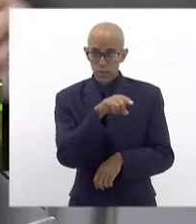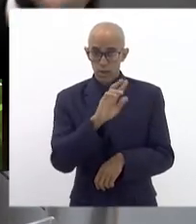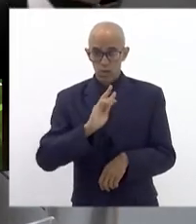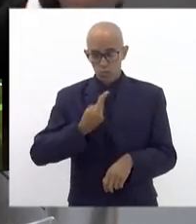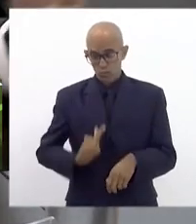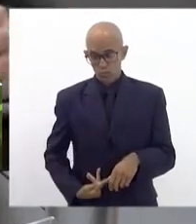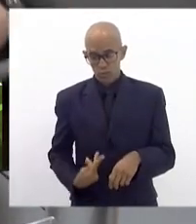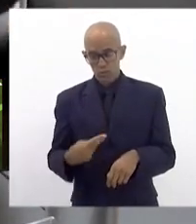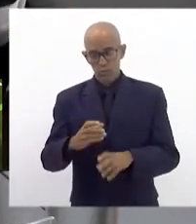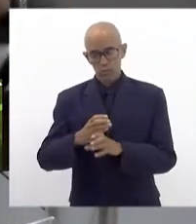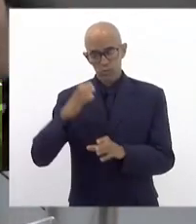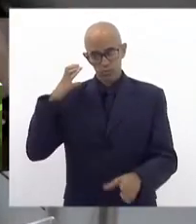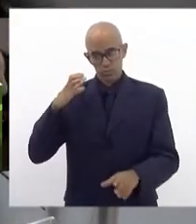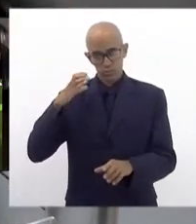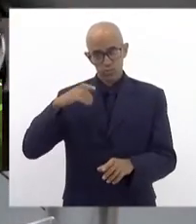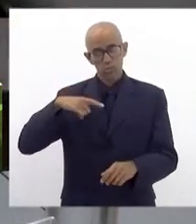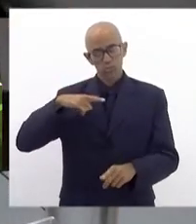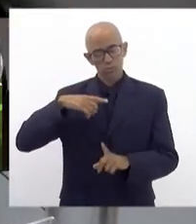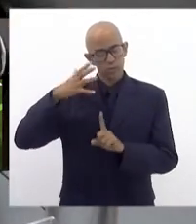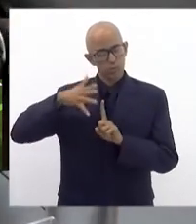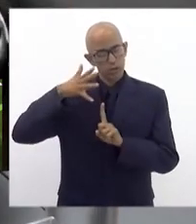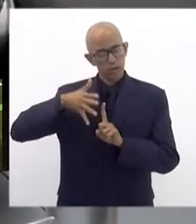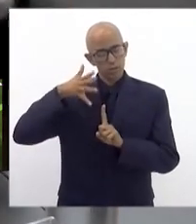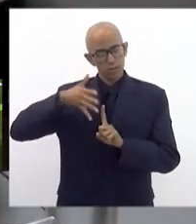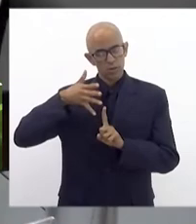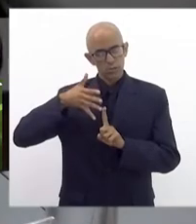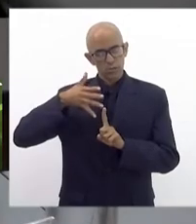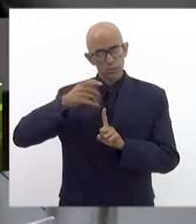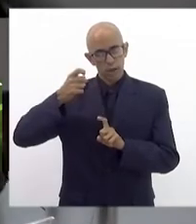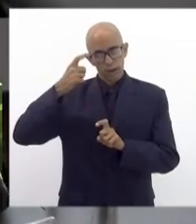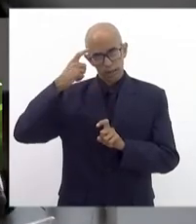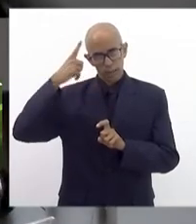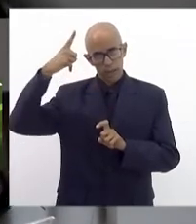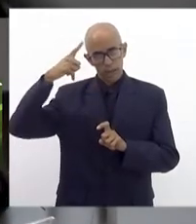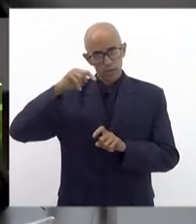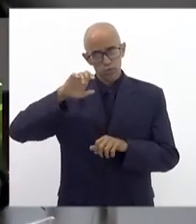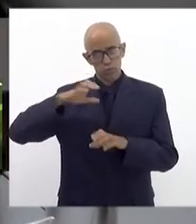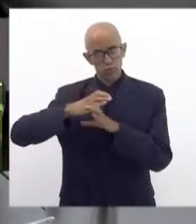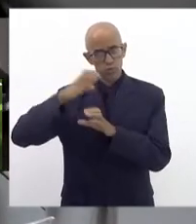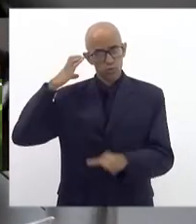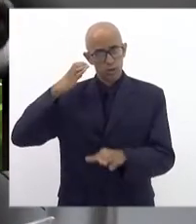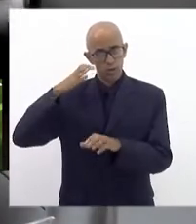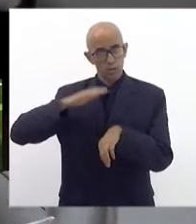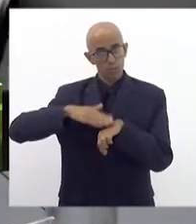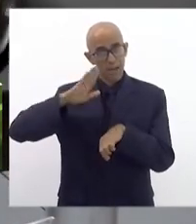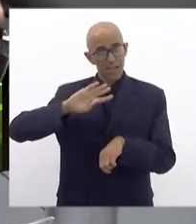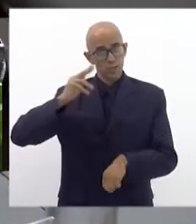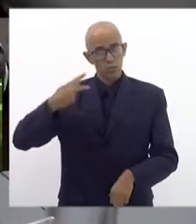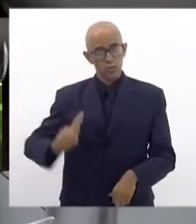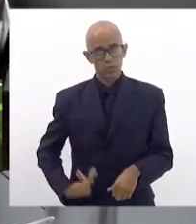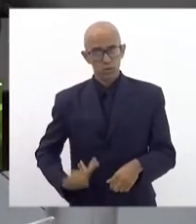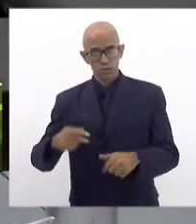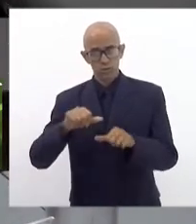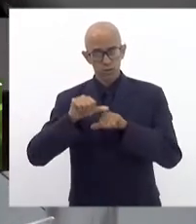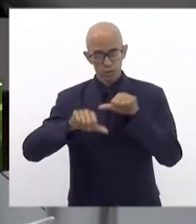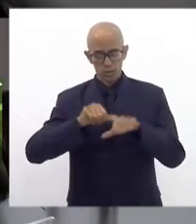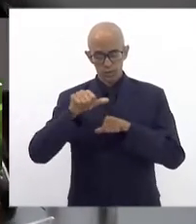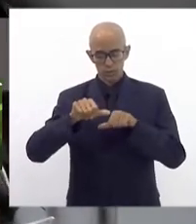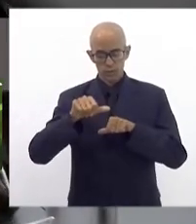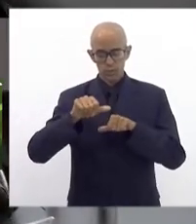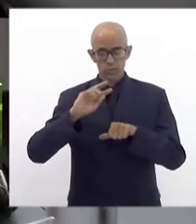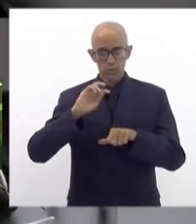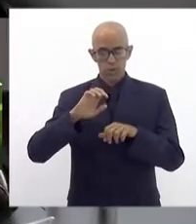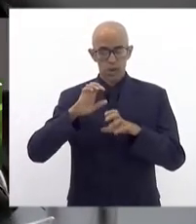trazendo vários palestrantes e ideias para a construção de um engenheiro mais humano e que transforme a engenharia também num produto para